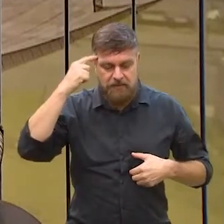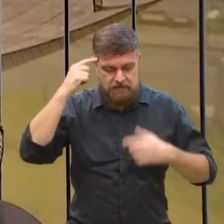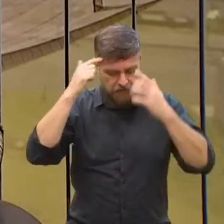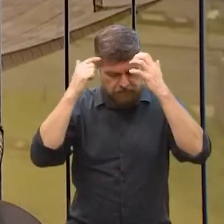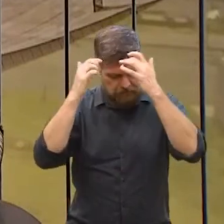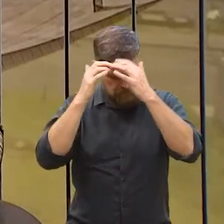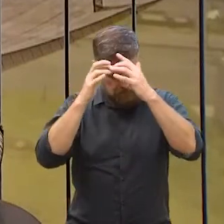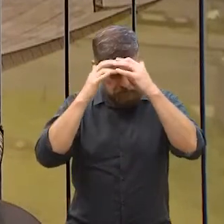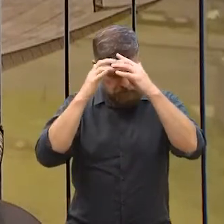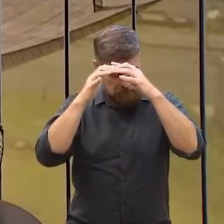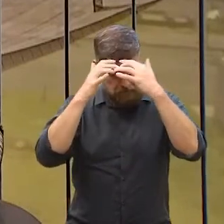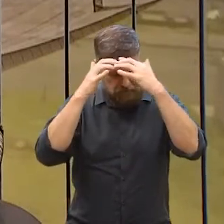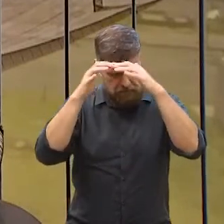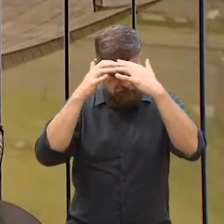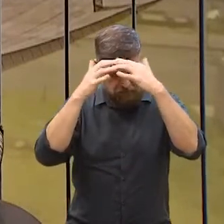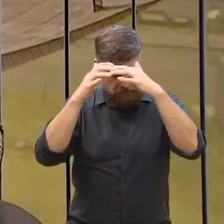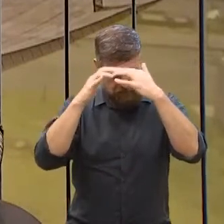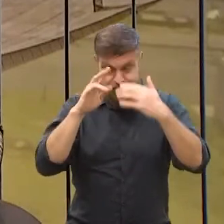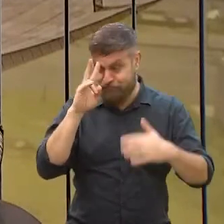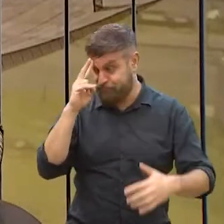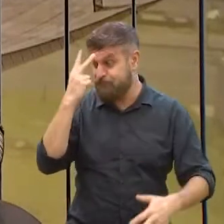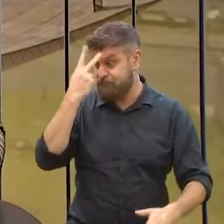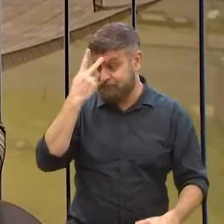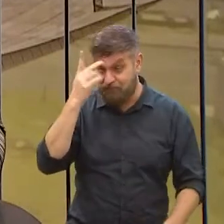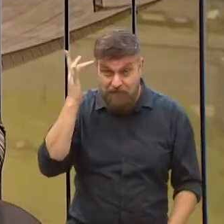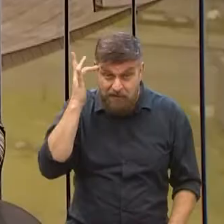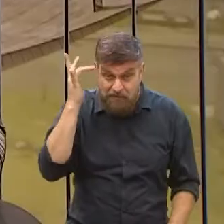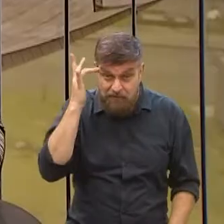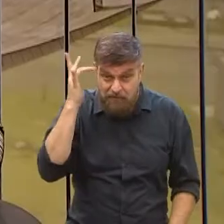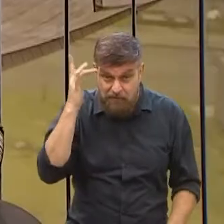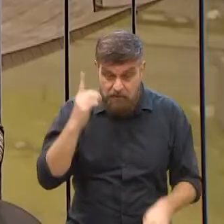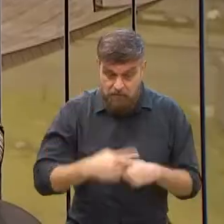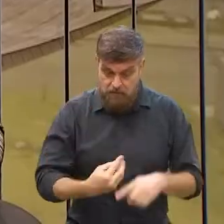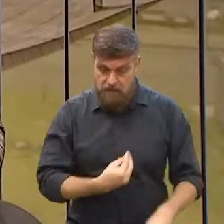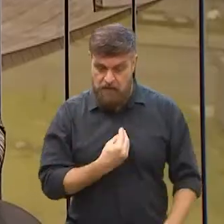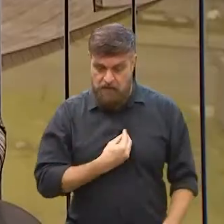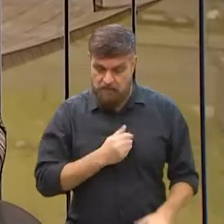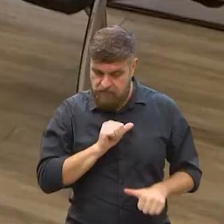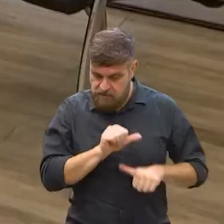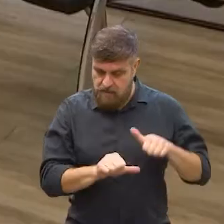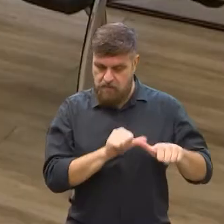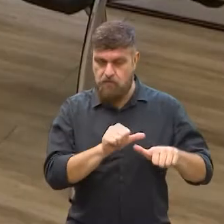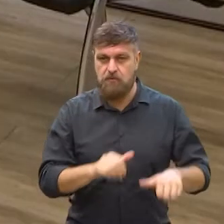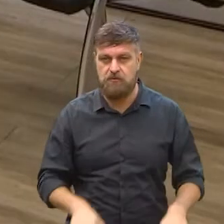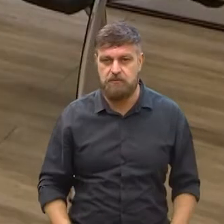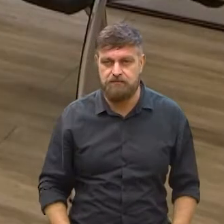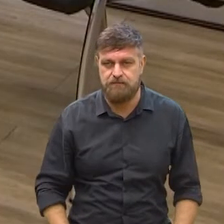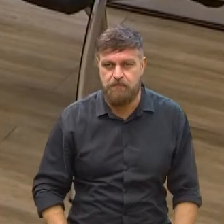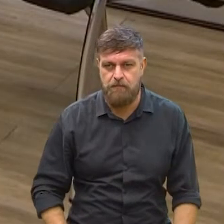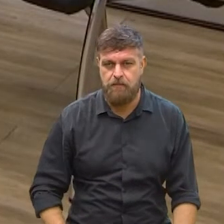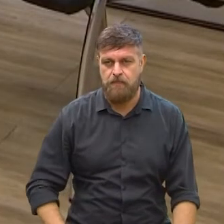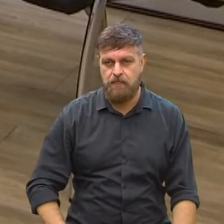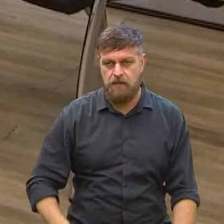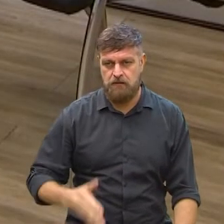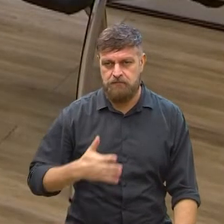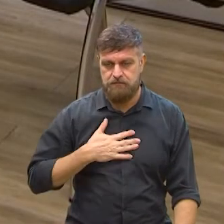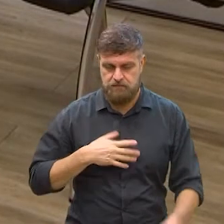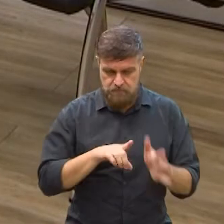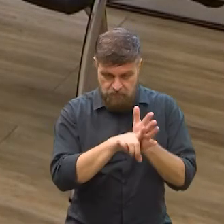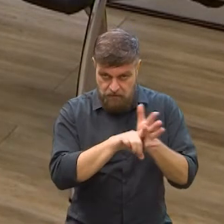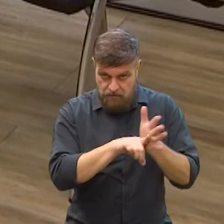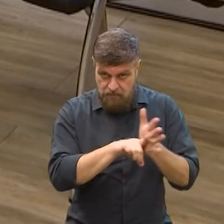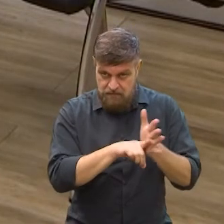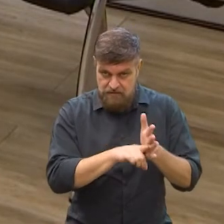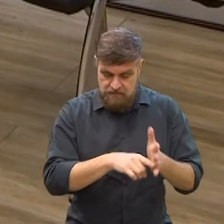com isso, com o seu psicológico, porque a vida muda. E aí os resultados são diferentes também, né? Meus exames, se eu for hoje